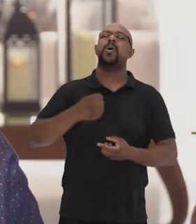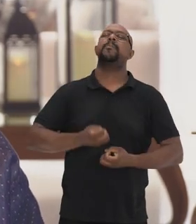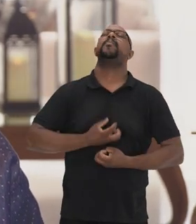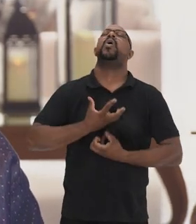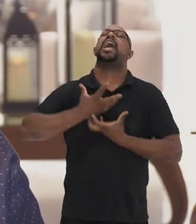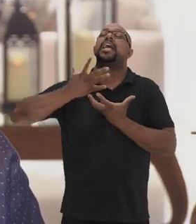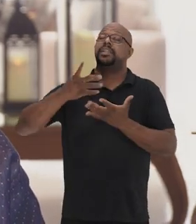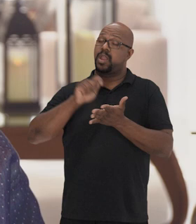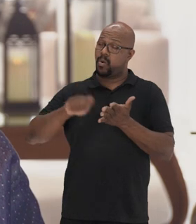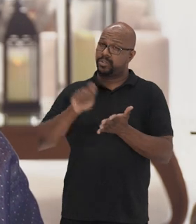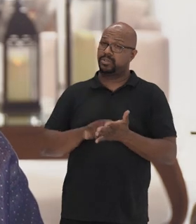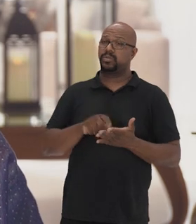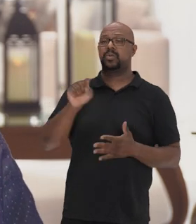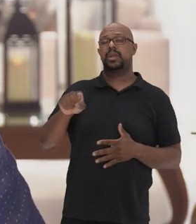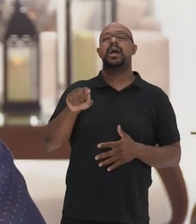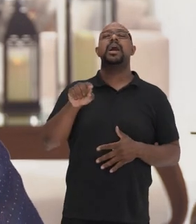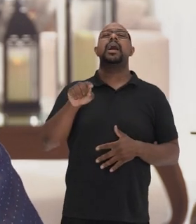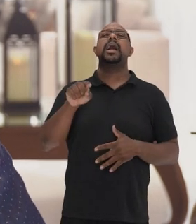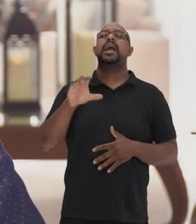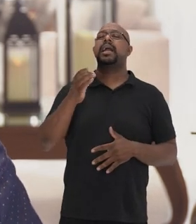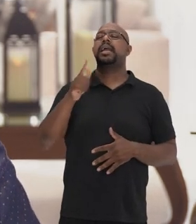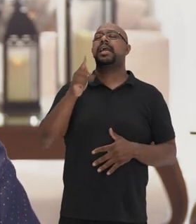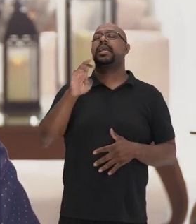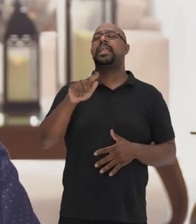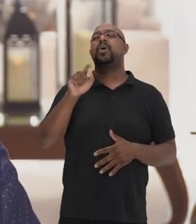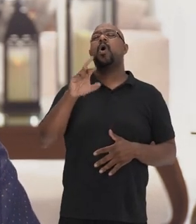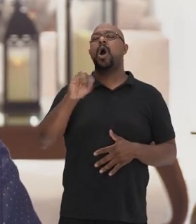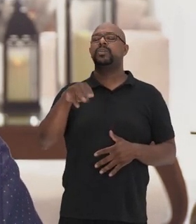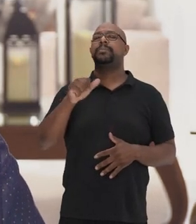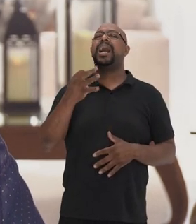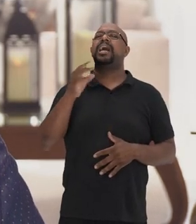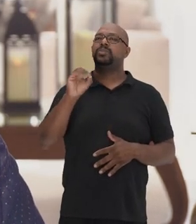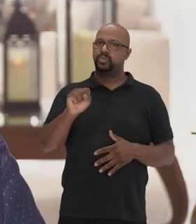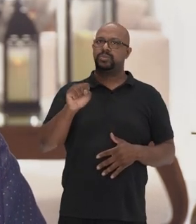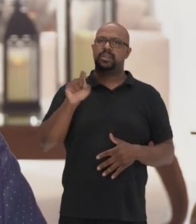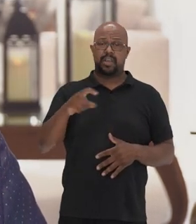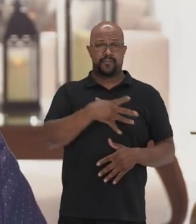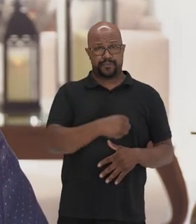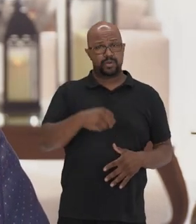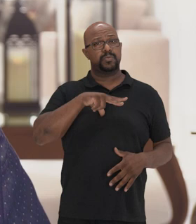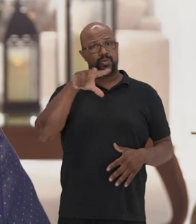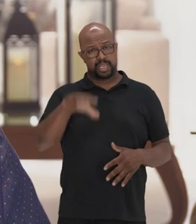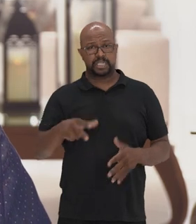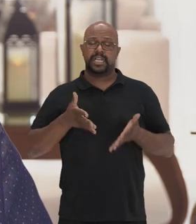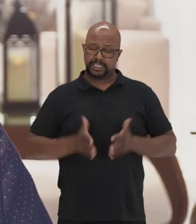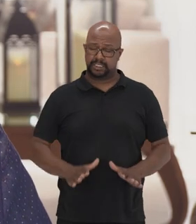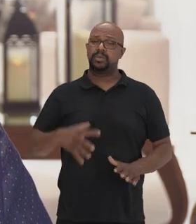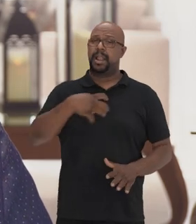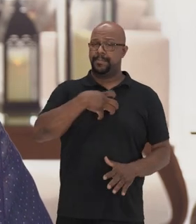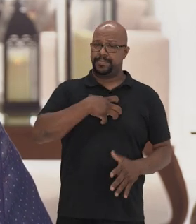e compositor Desembargador Gregório de Matos Guerra Filho de português nascido na Bahia